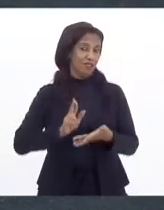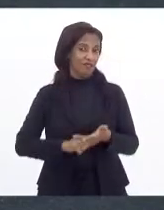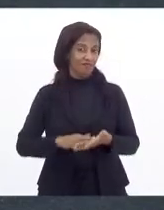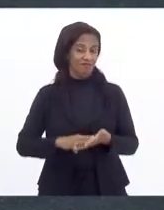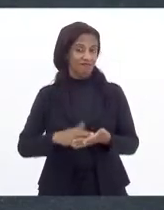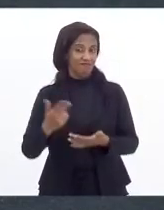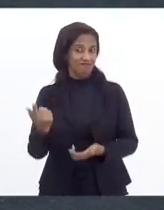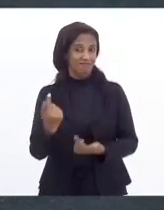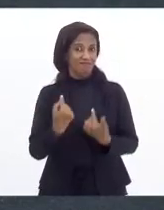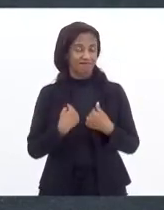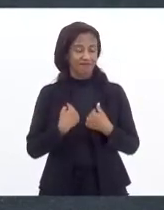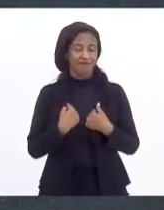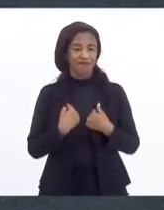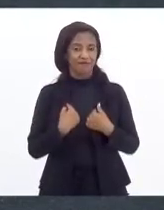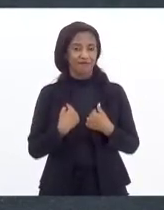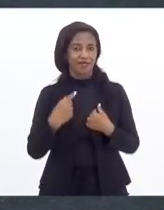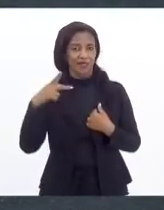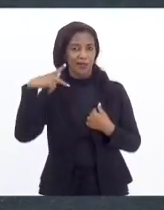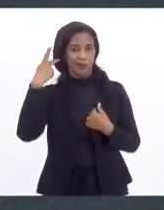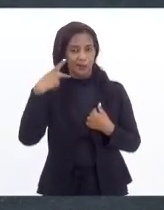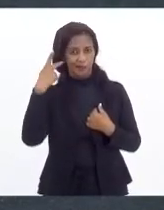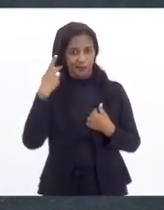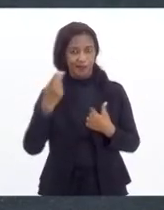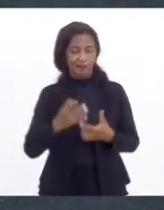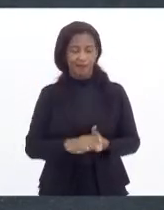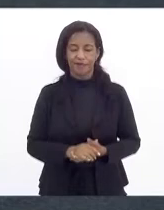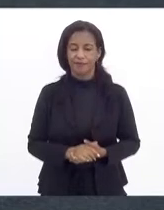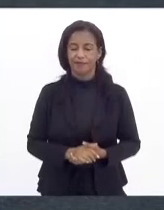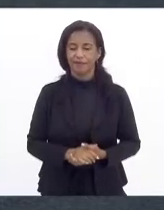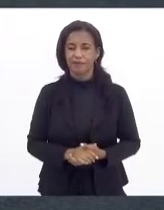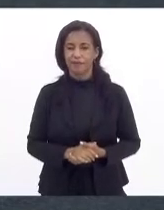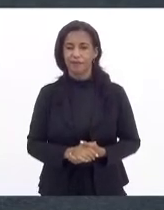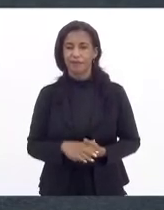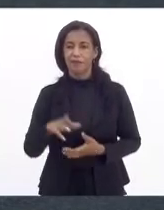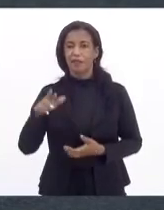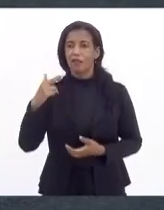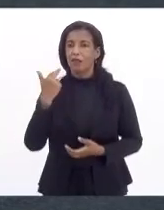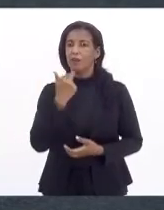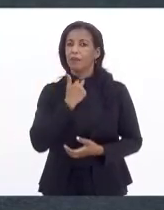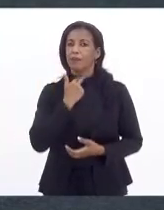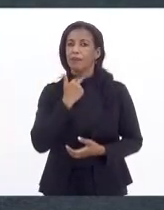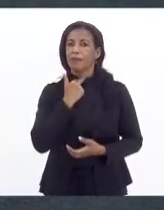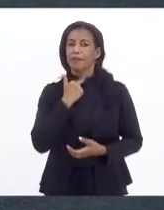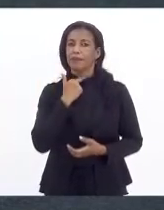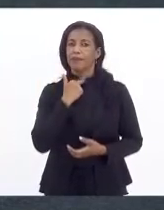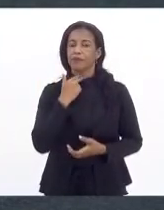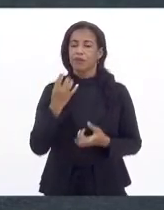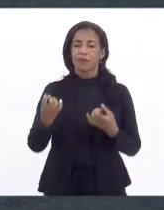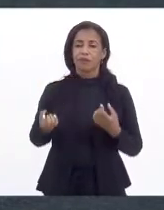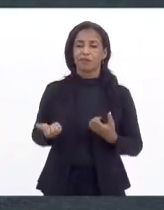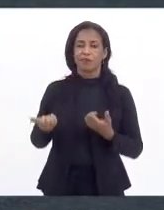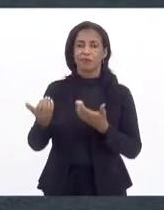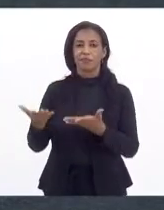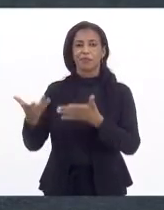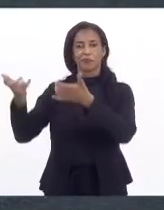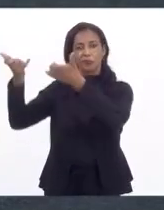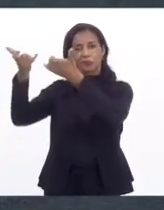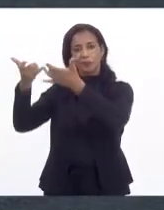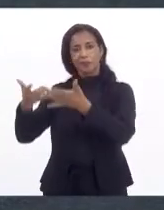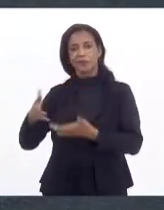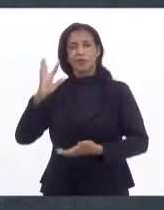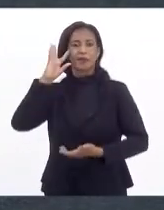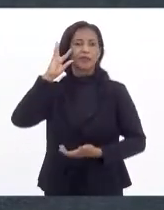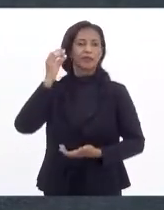mim. O Parlamento Fluminense não pode disponibilizar, definir,